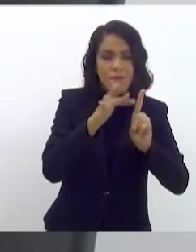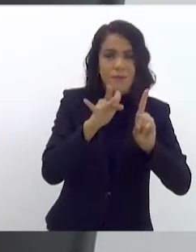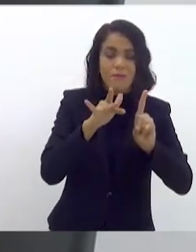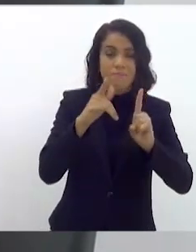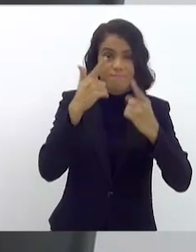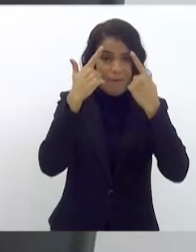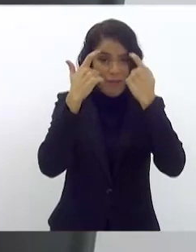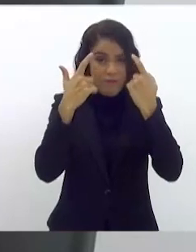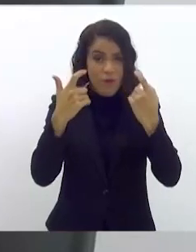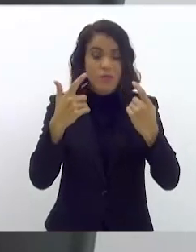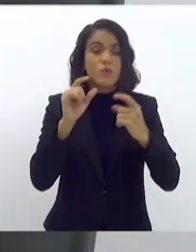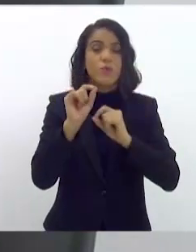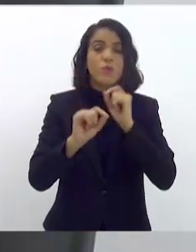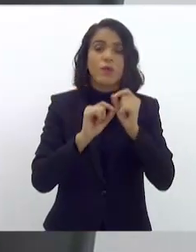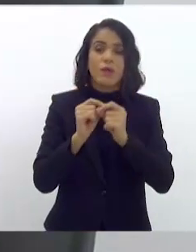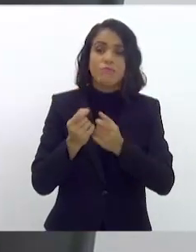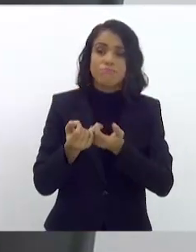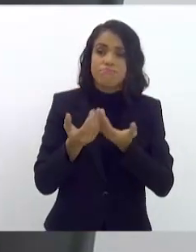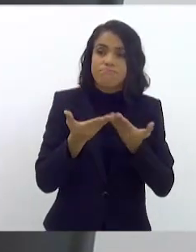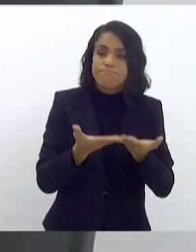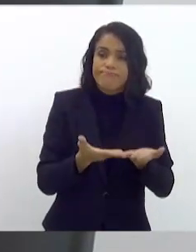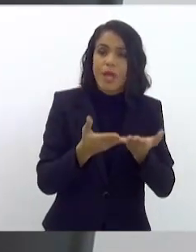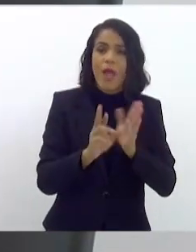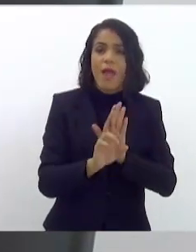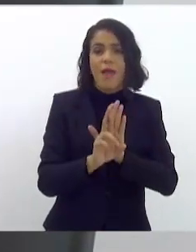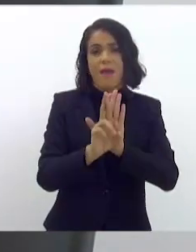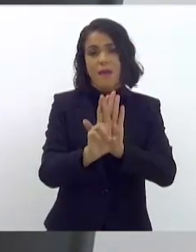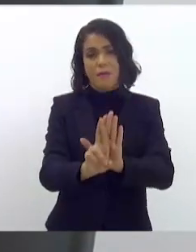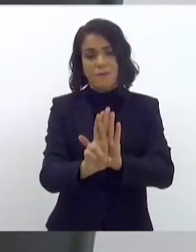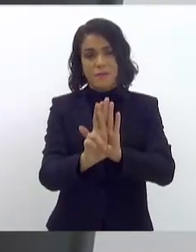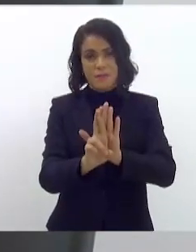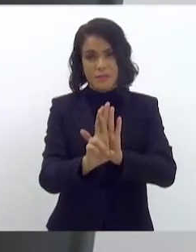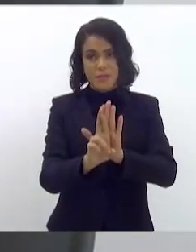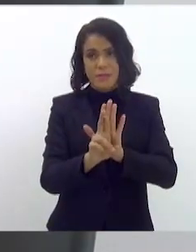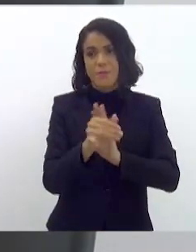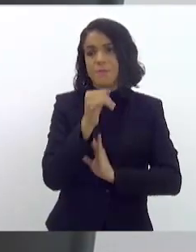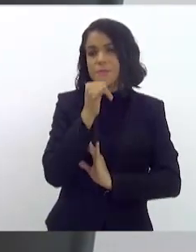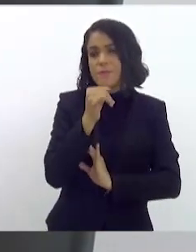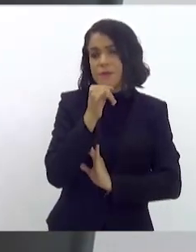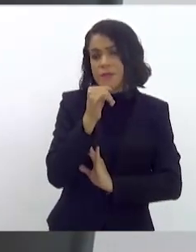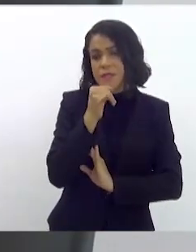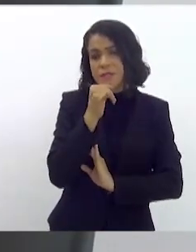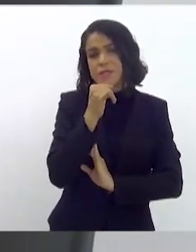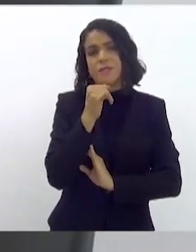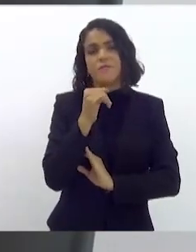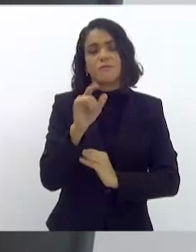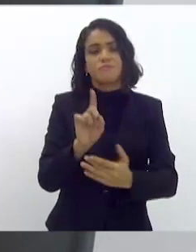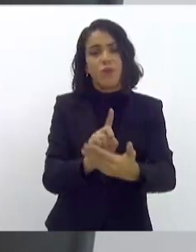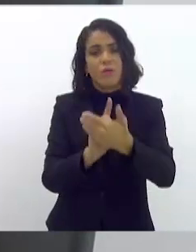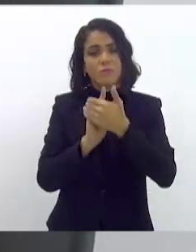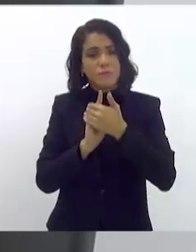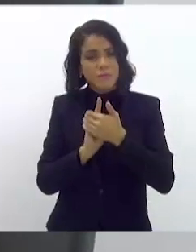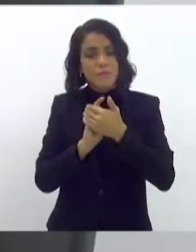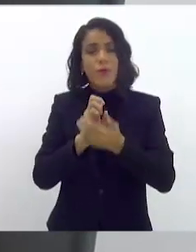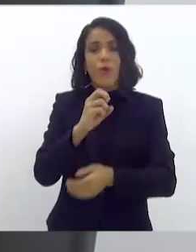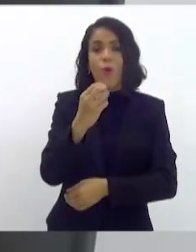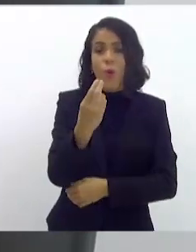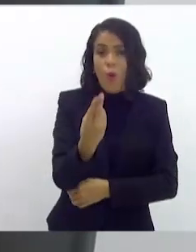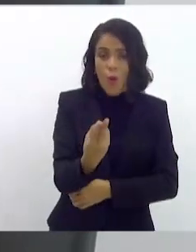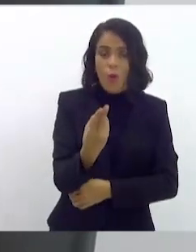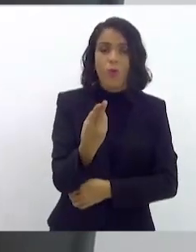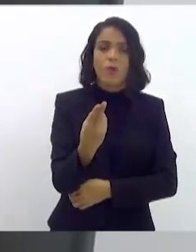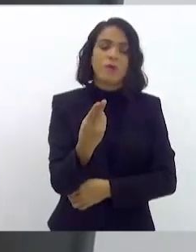violência oferecerem uma representação em face, por exemplo, de uma medida protetiva ou mesmo de